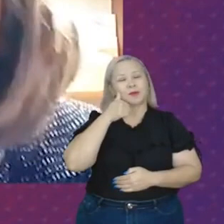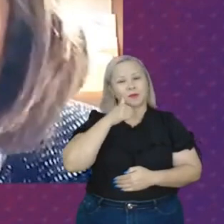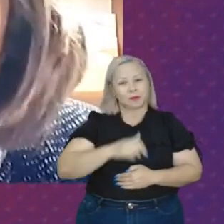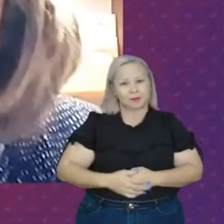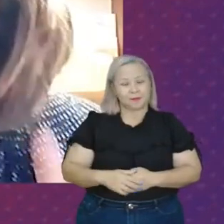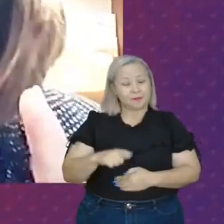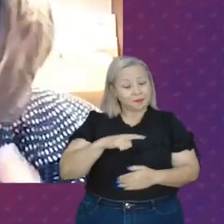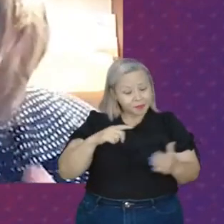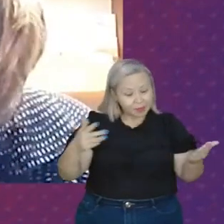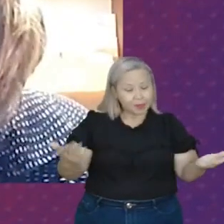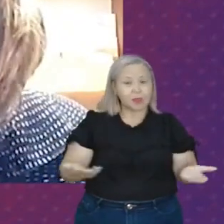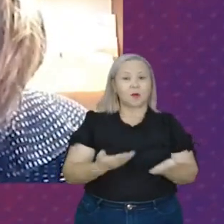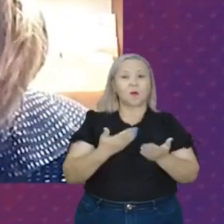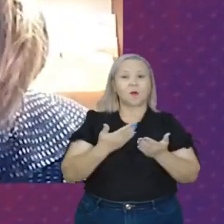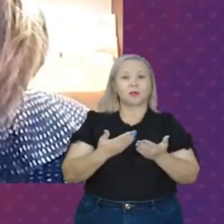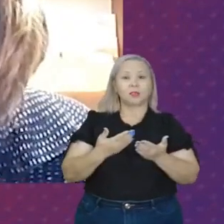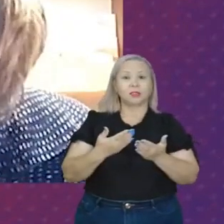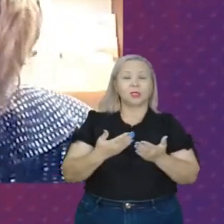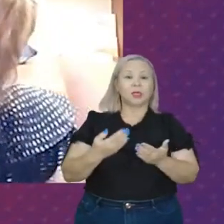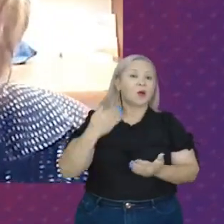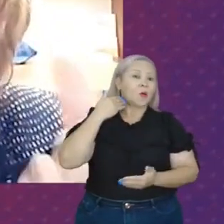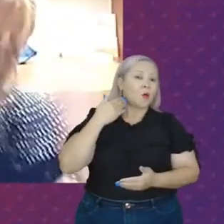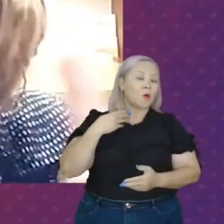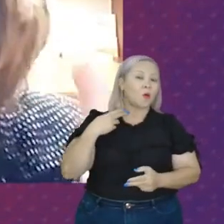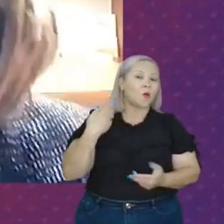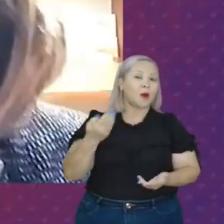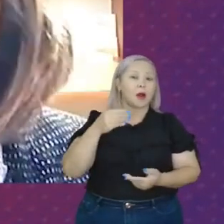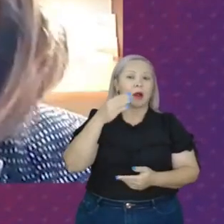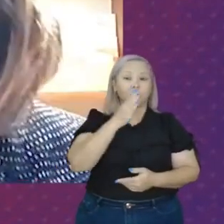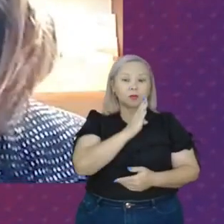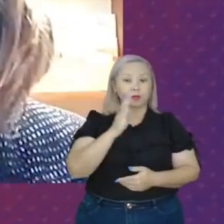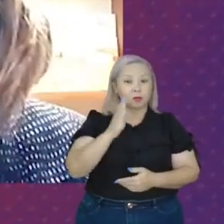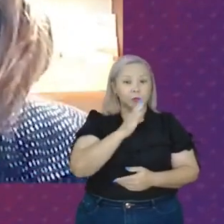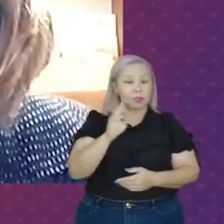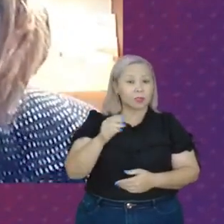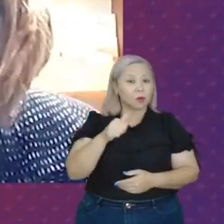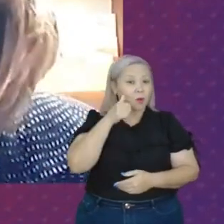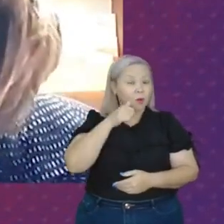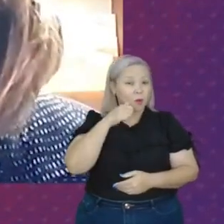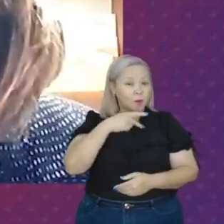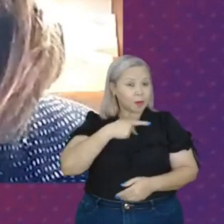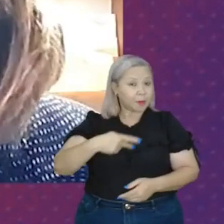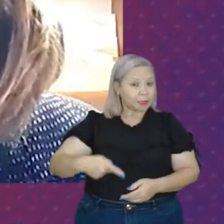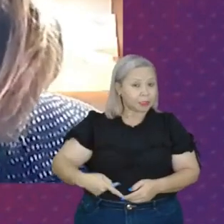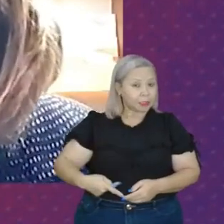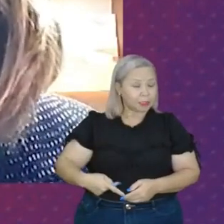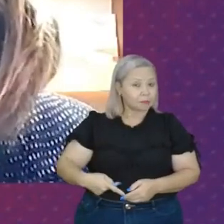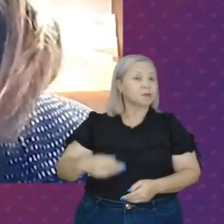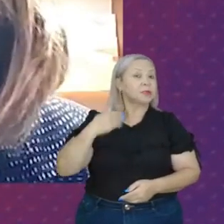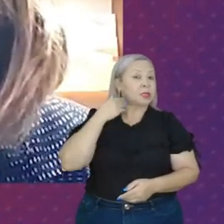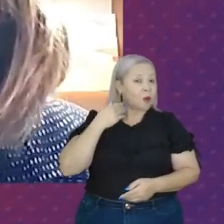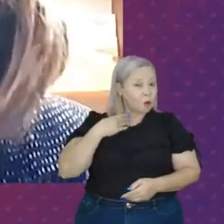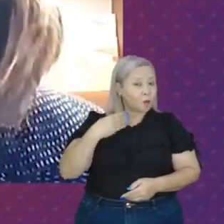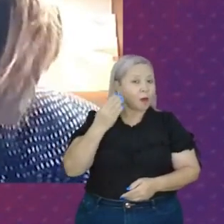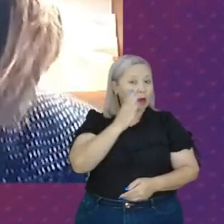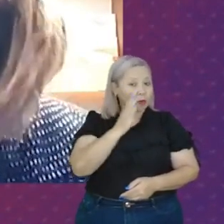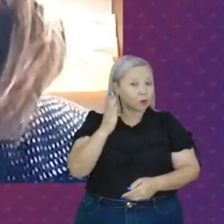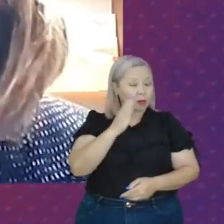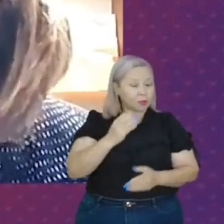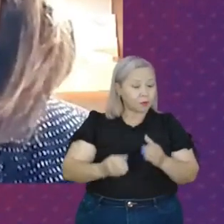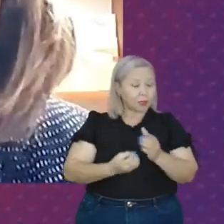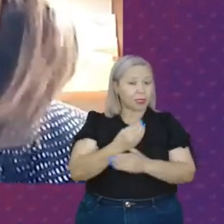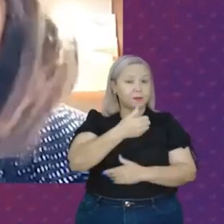tem hoje o Banco do Brasil com uma mulher na presidência. O Banco do Brasil foi criado